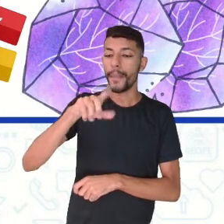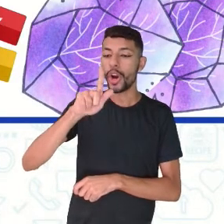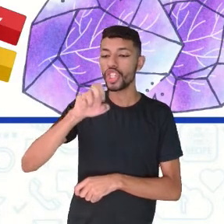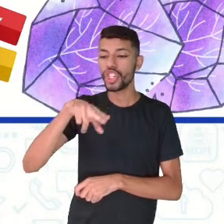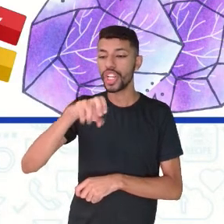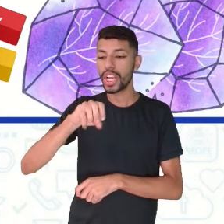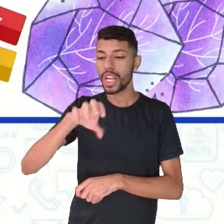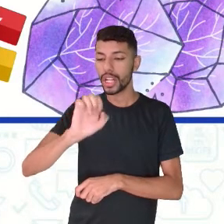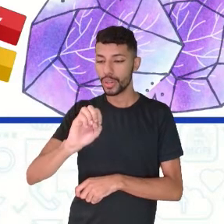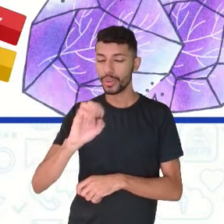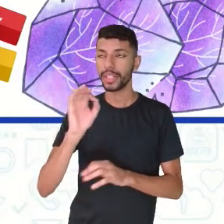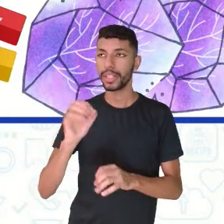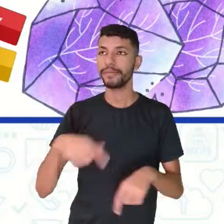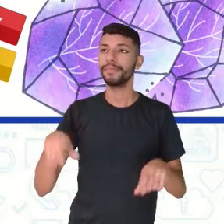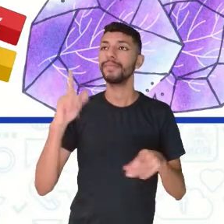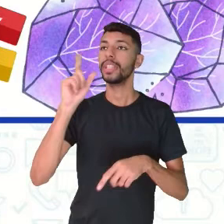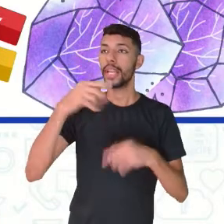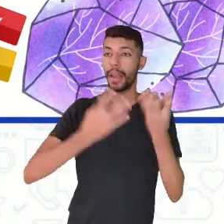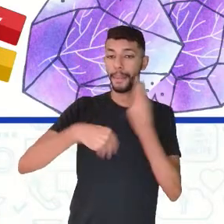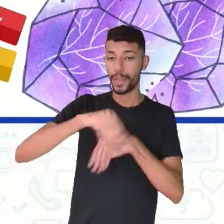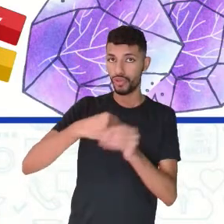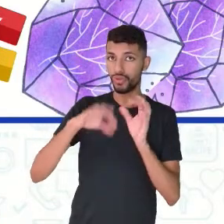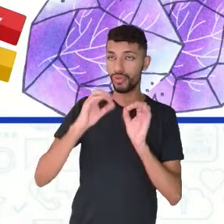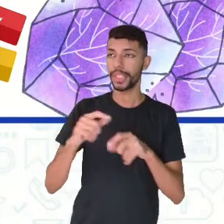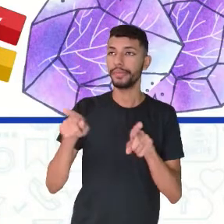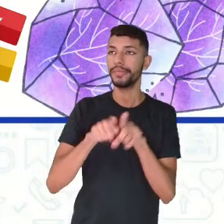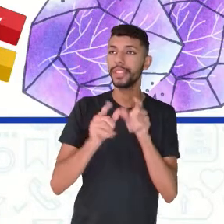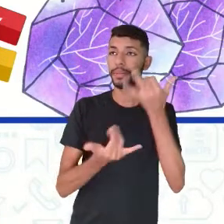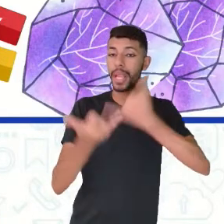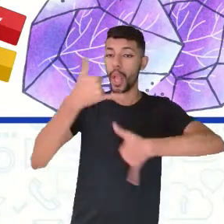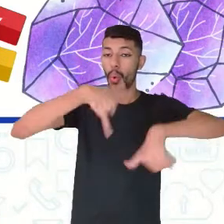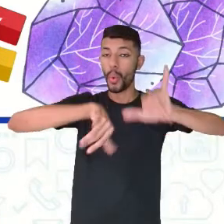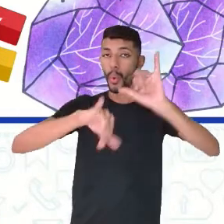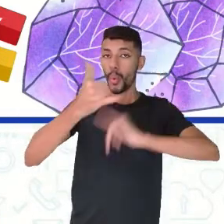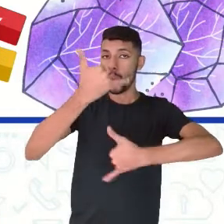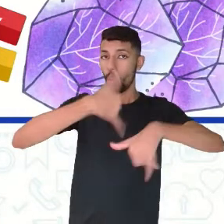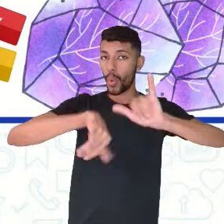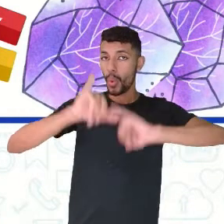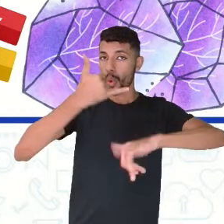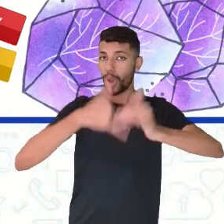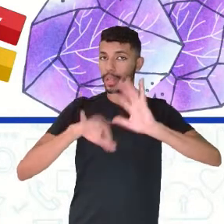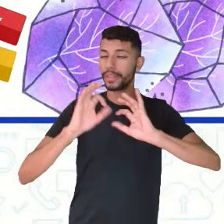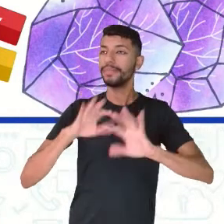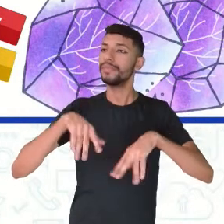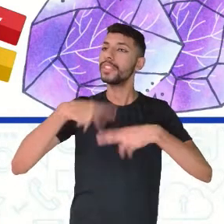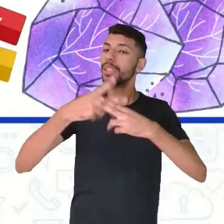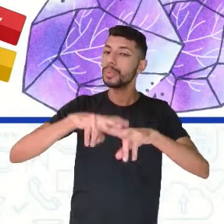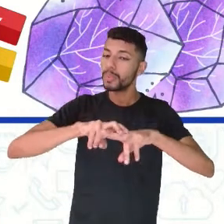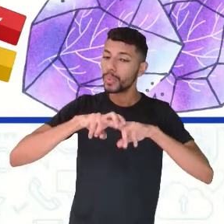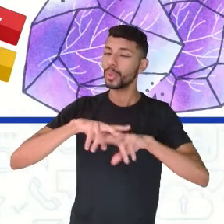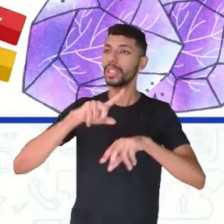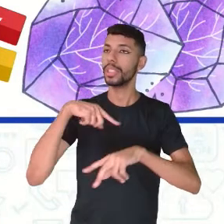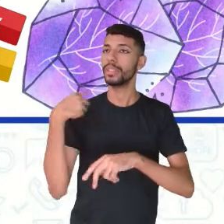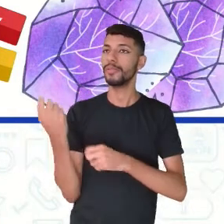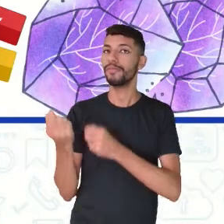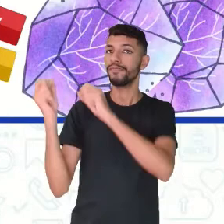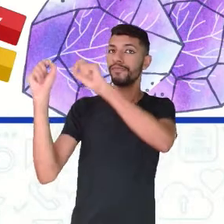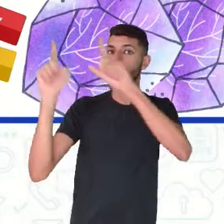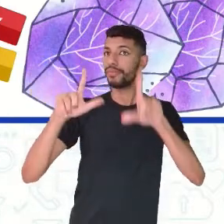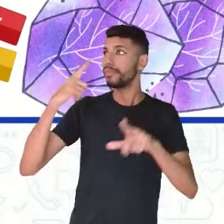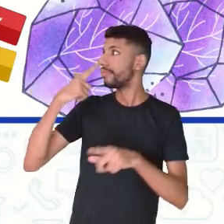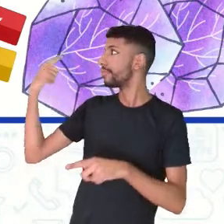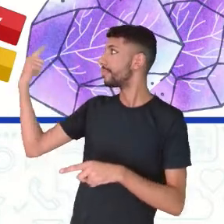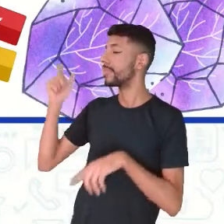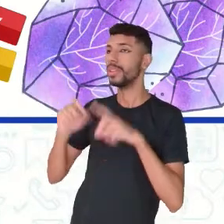bem misturada. E a composição é química. Por isso, gente, que aqui no meu slide, quem